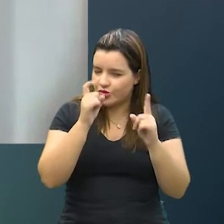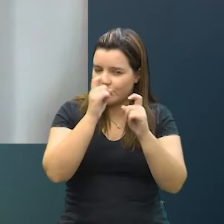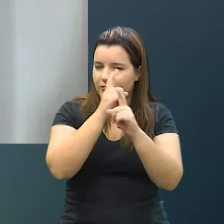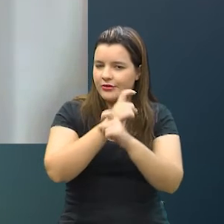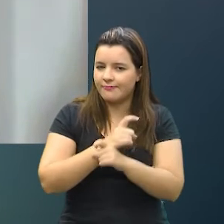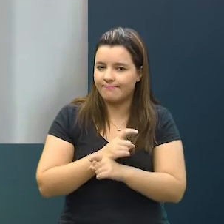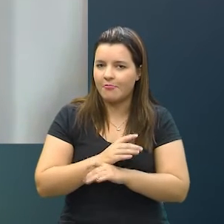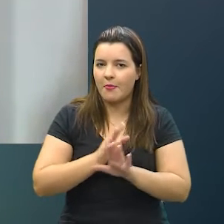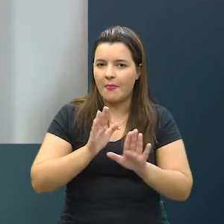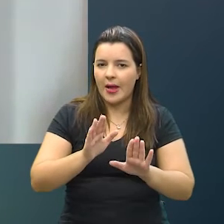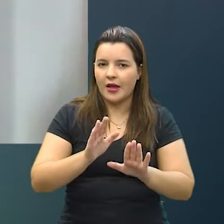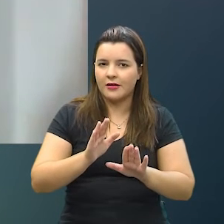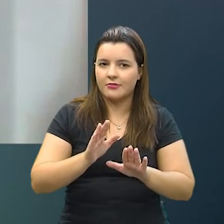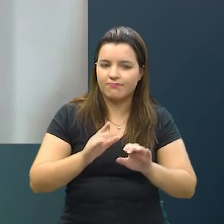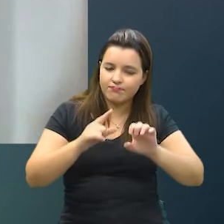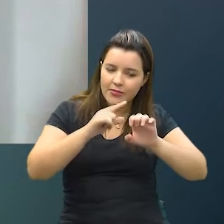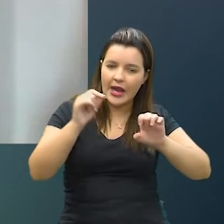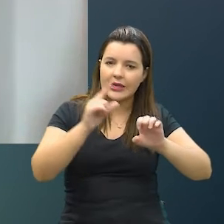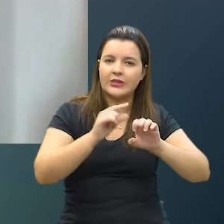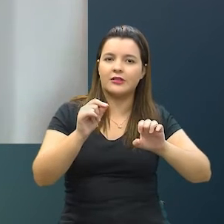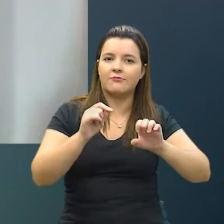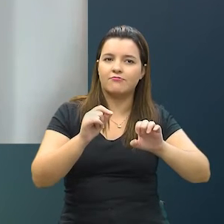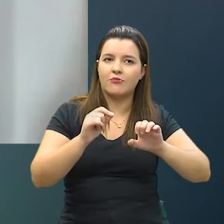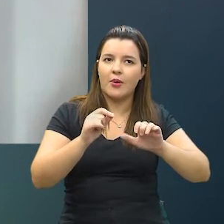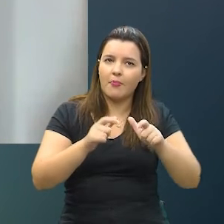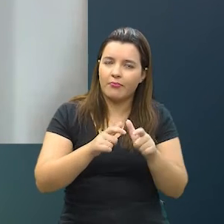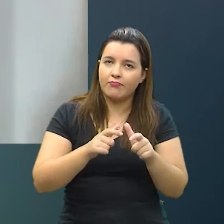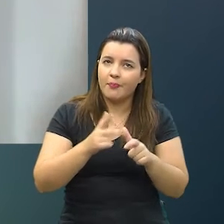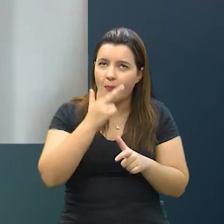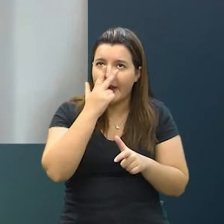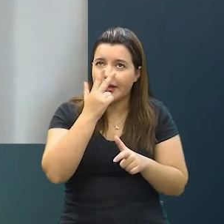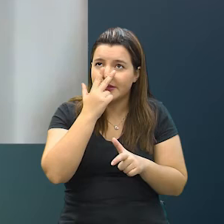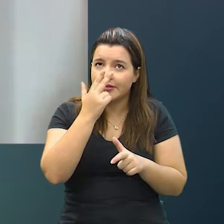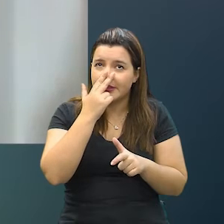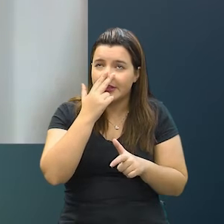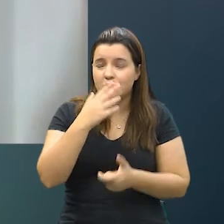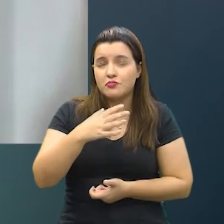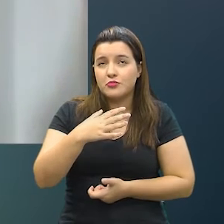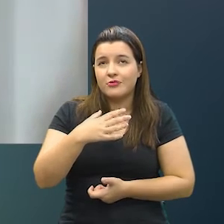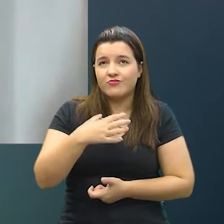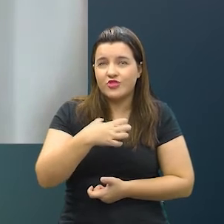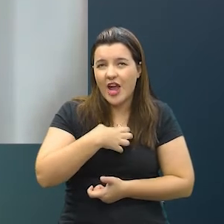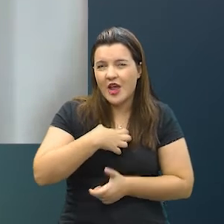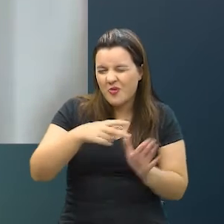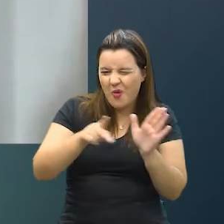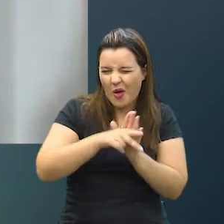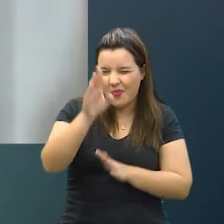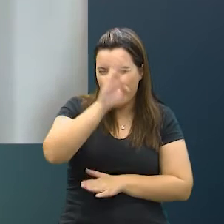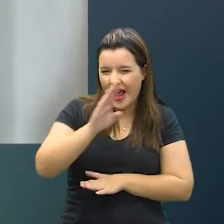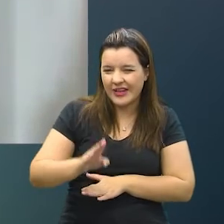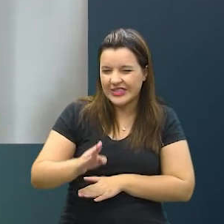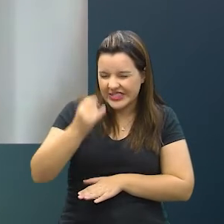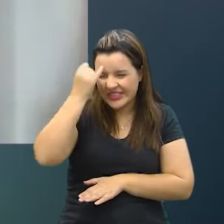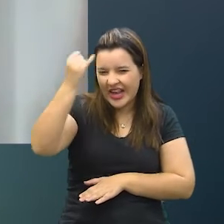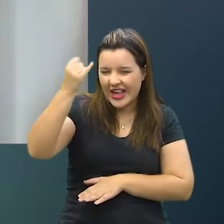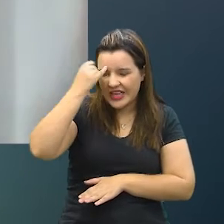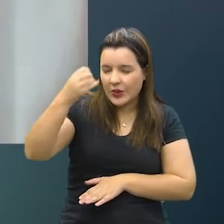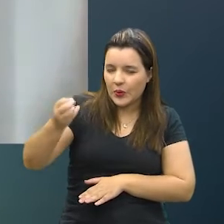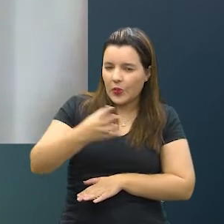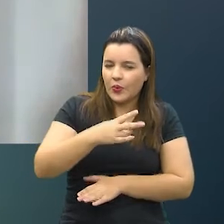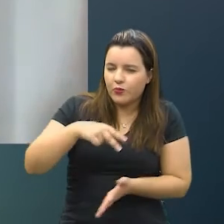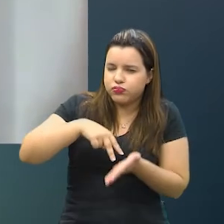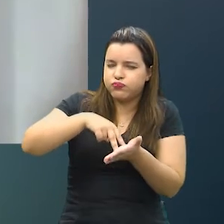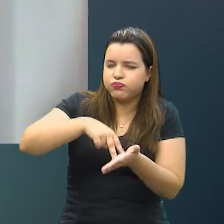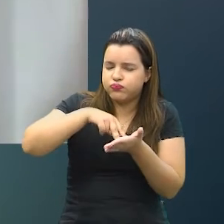mas eu acho que o empreendedor brasileiro assim ele, em geral, ele, né, é sempre criativo, ele é bastante resiliente, então